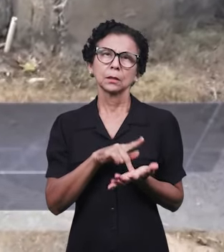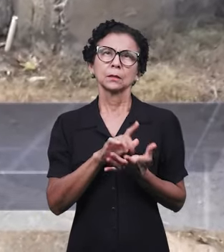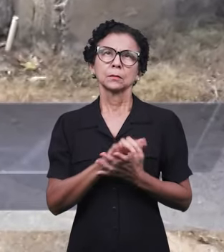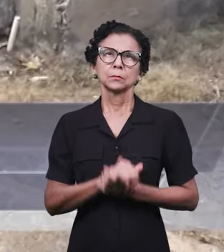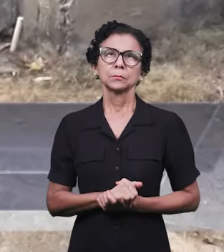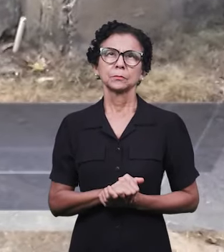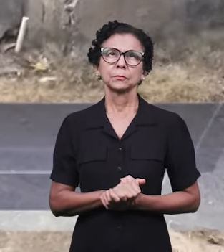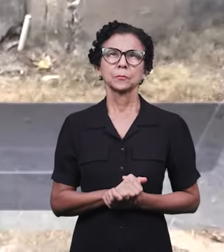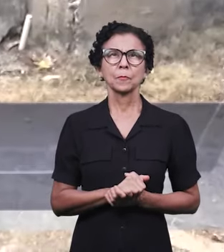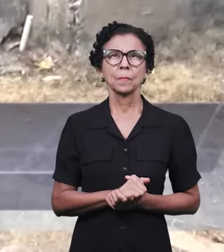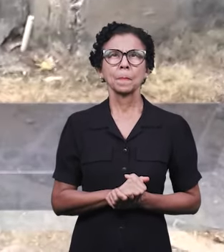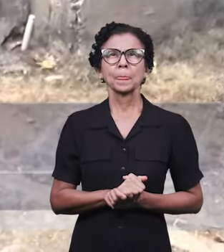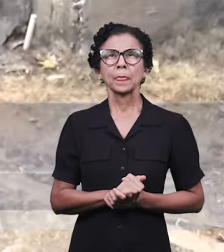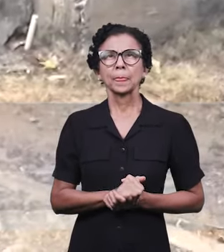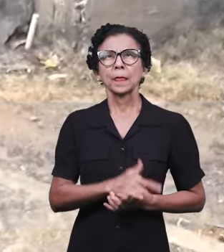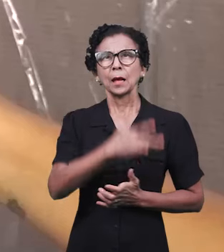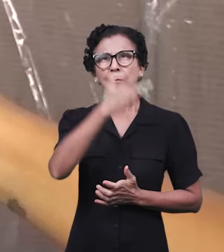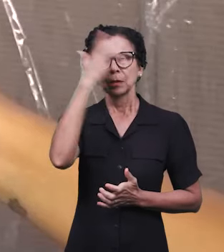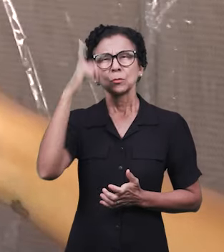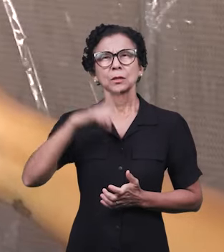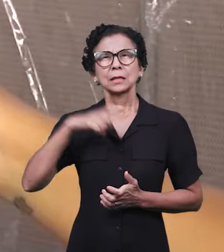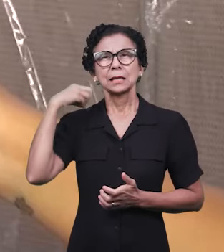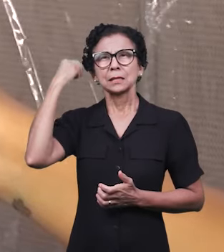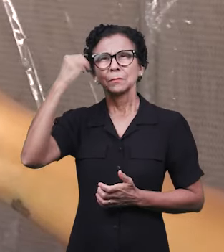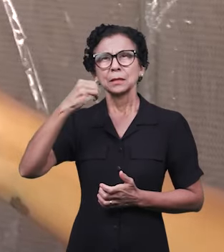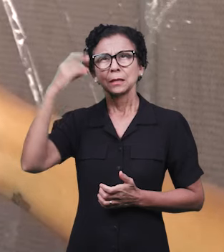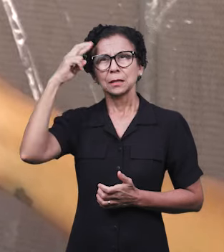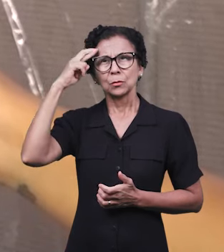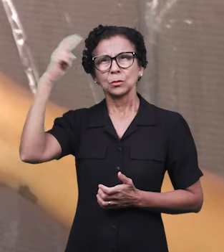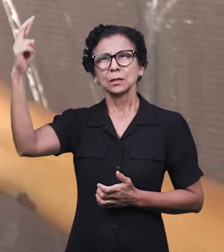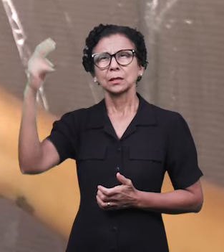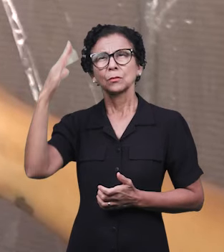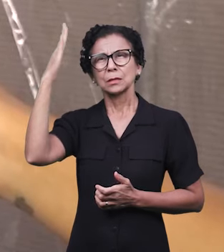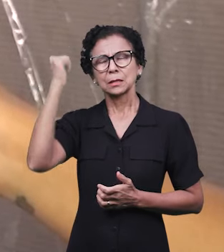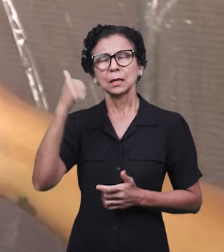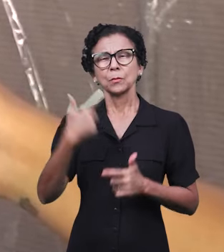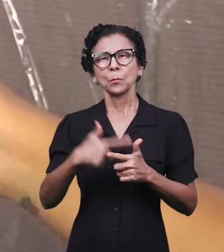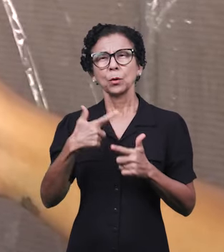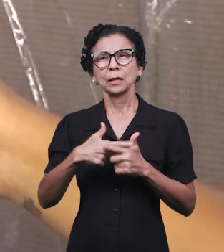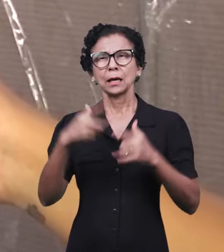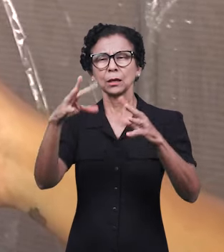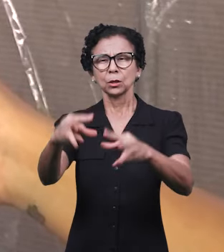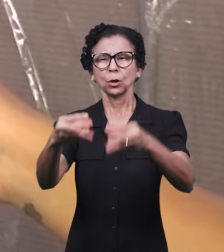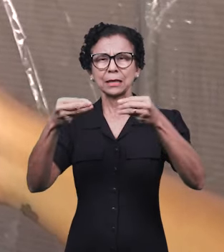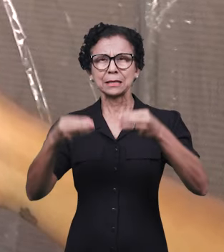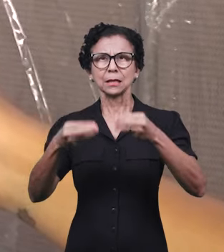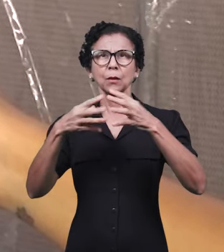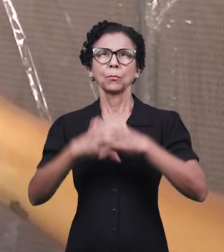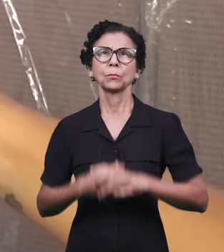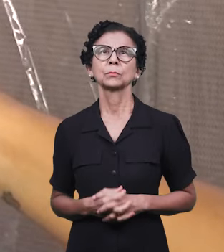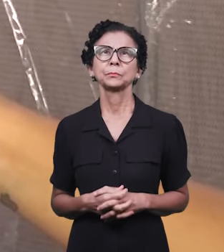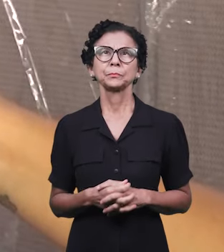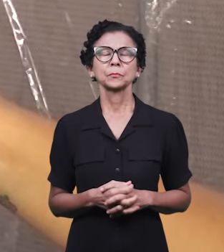levar a esperança através da fé. Nós somos um povo que trabalhamos voluntário para o